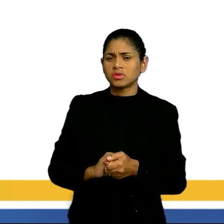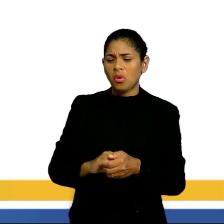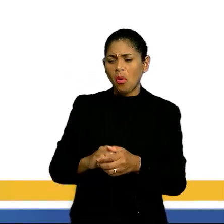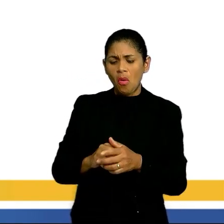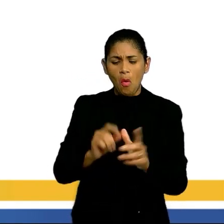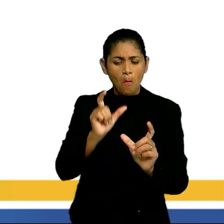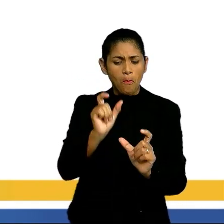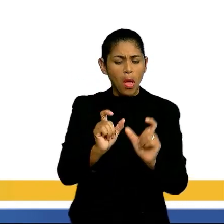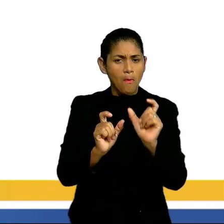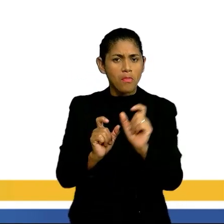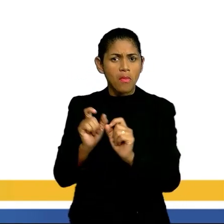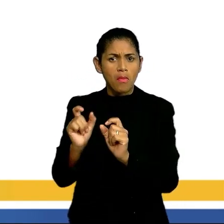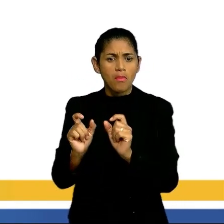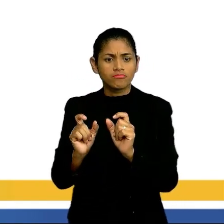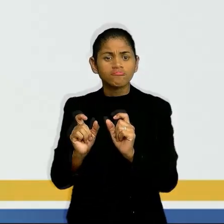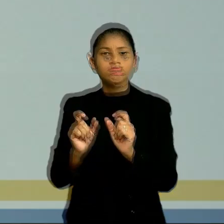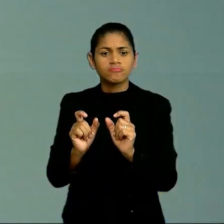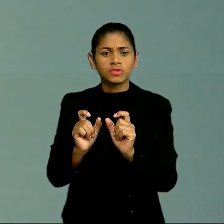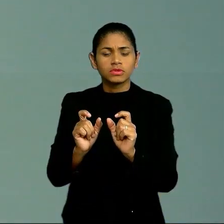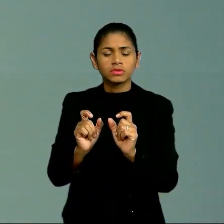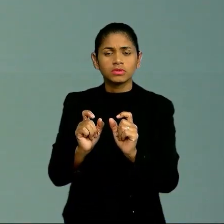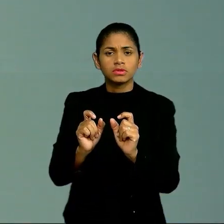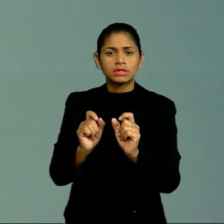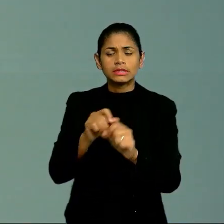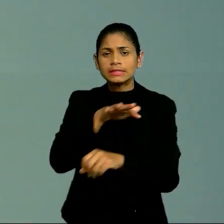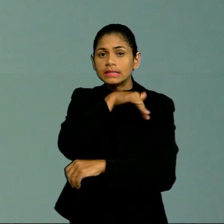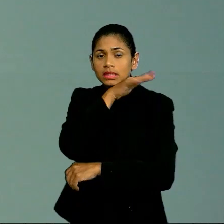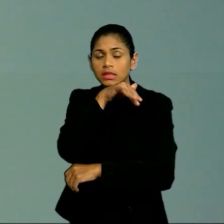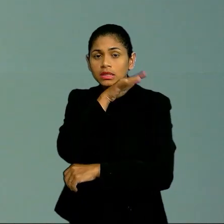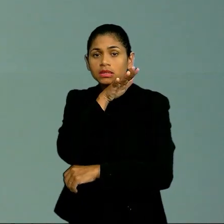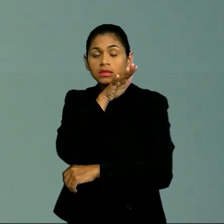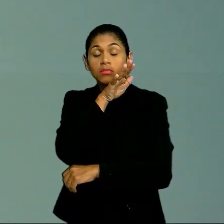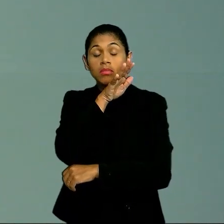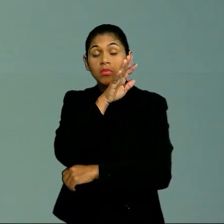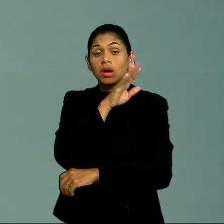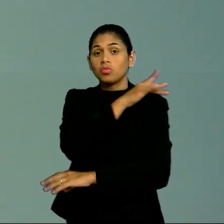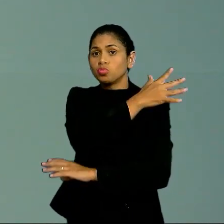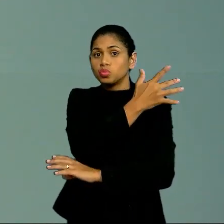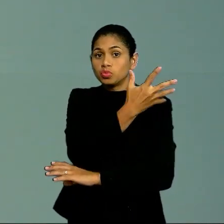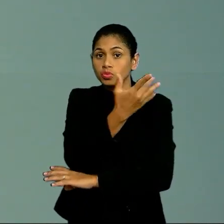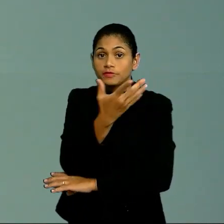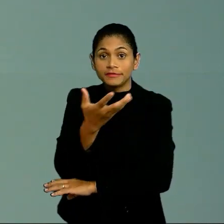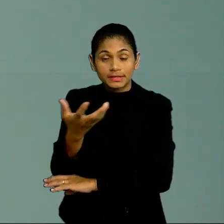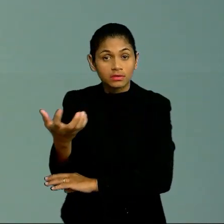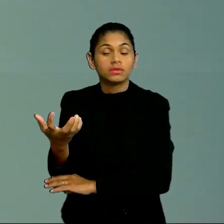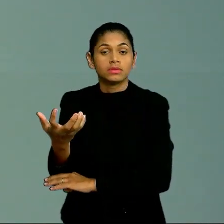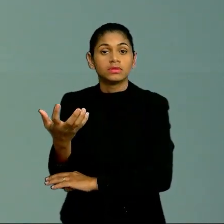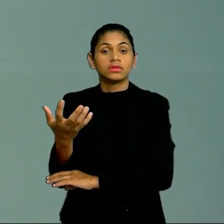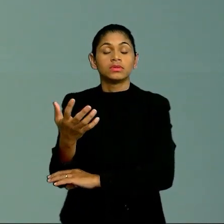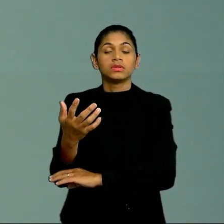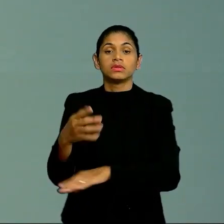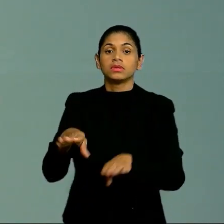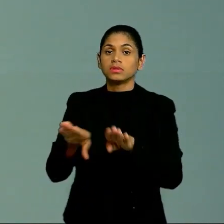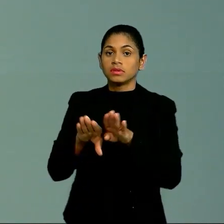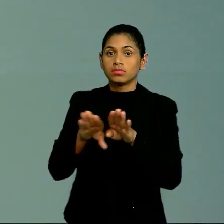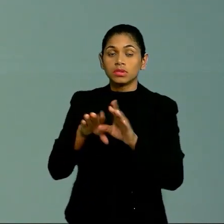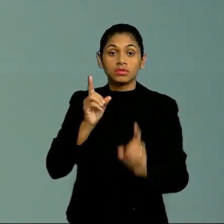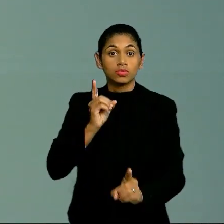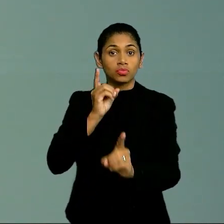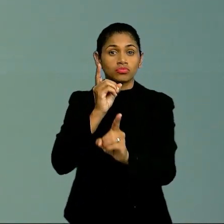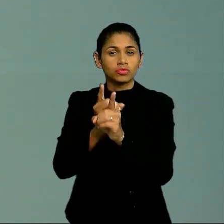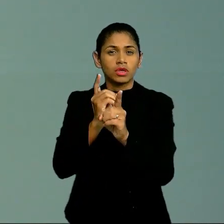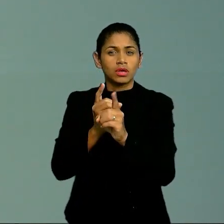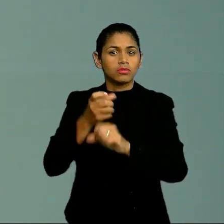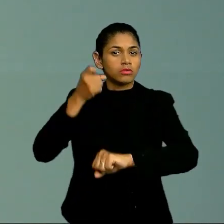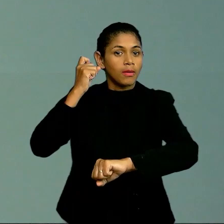e vegetais preservados em rochas. Os mais encontrados, pessoal, são aqueles que têm